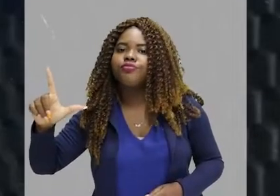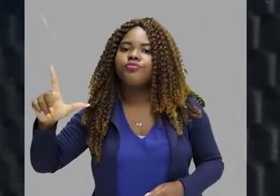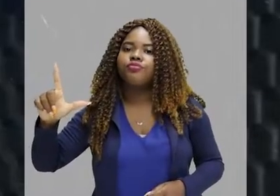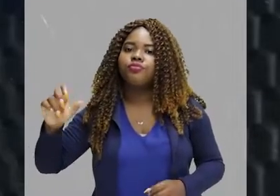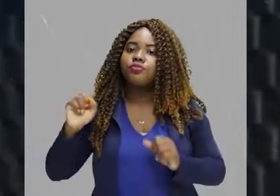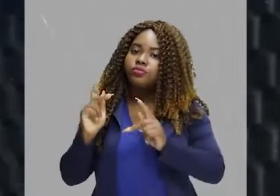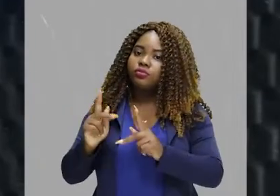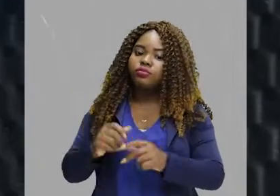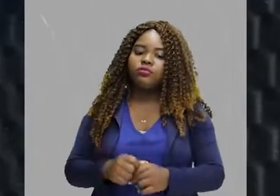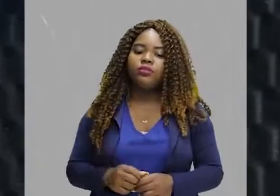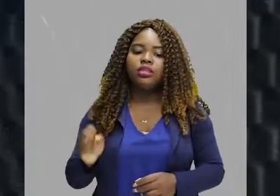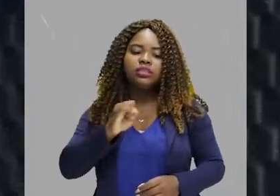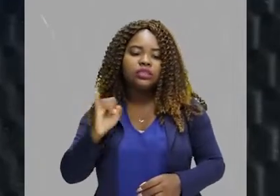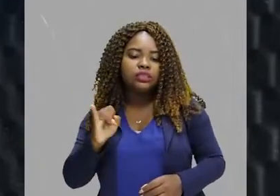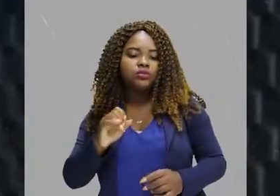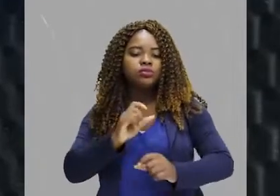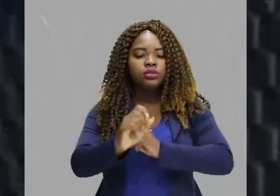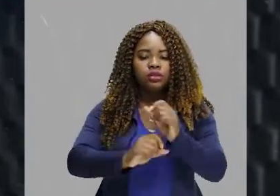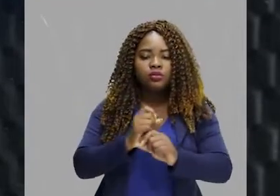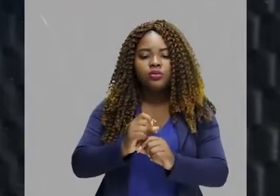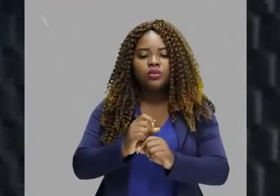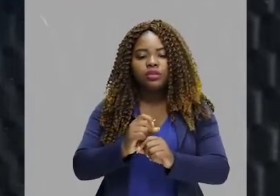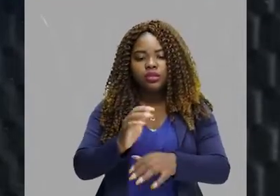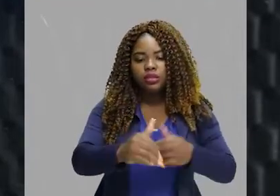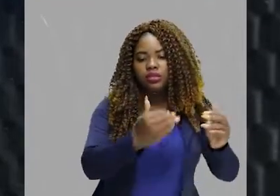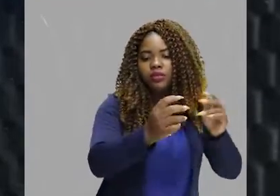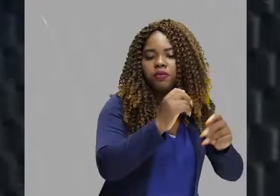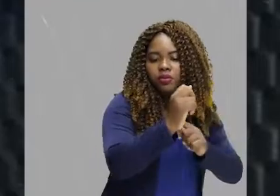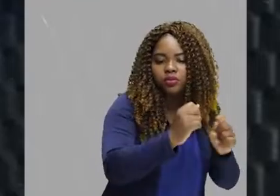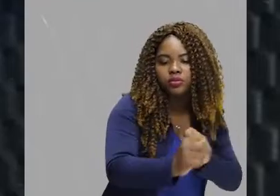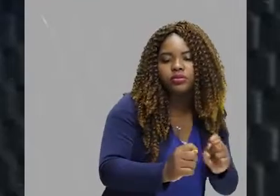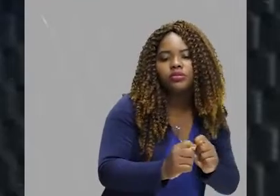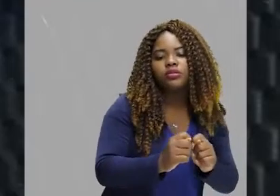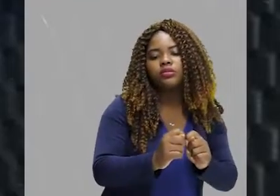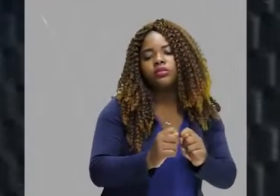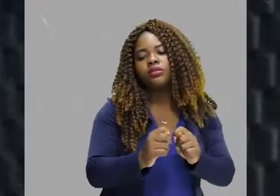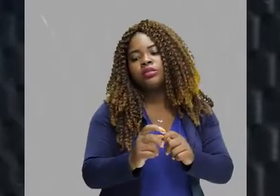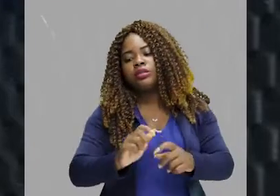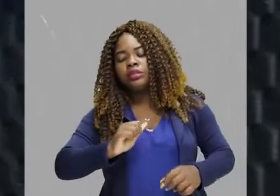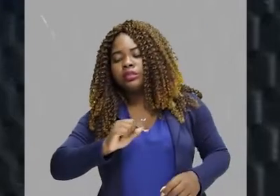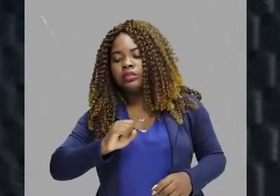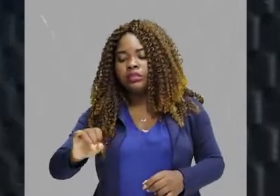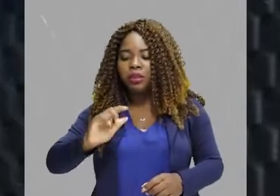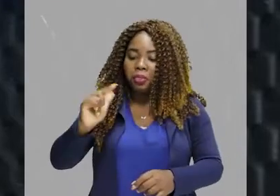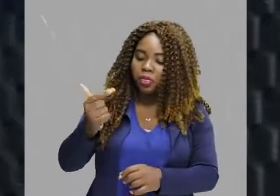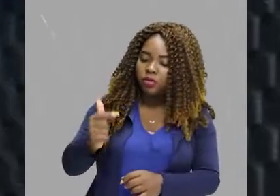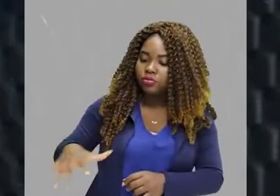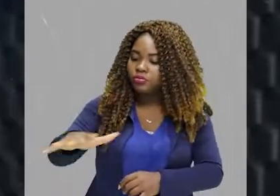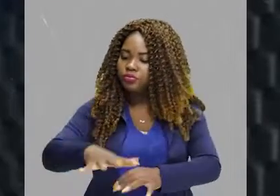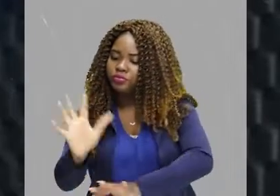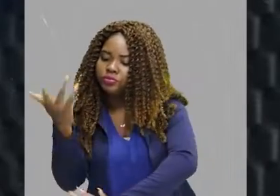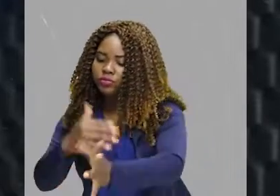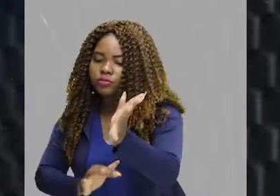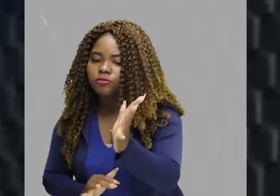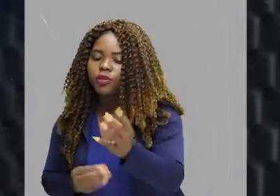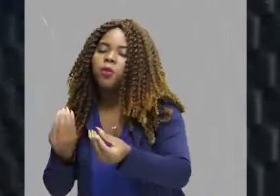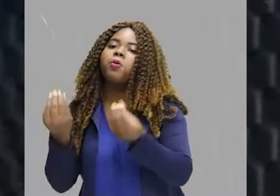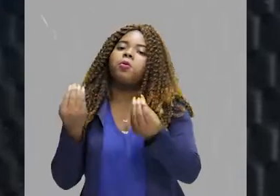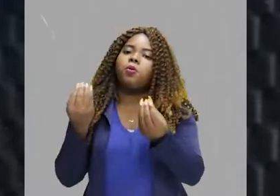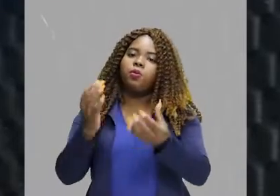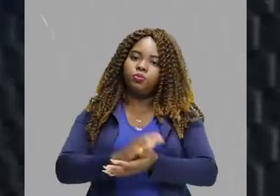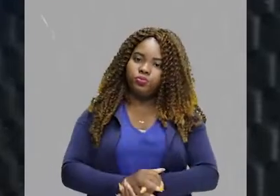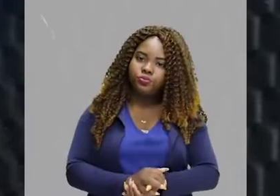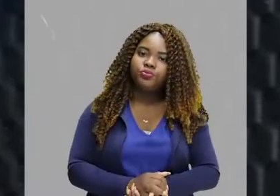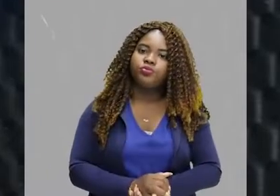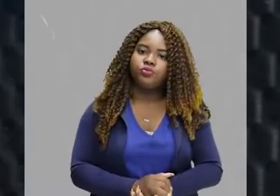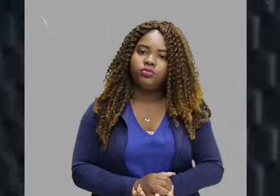conservação ambiental, não faz sentido falar sobre sustentabilidade. a discussão acerca da sustentabilidade